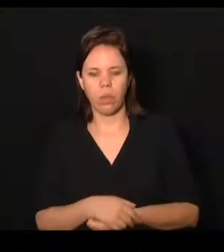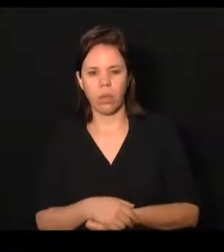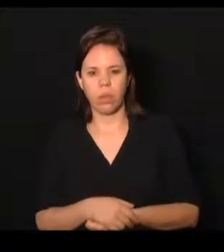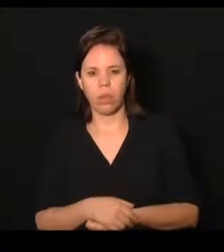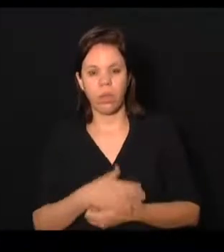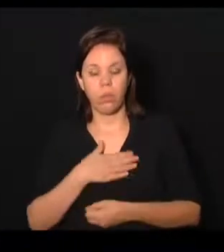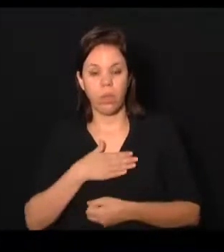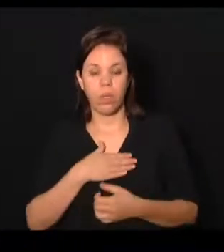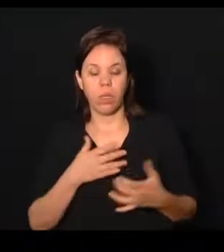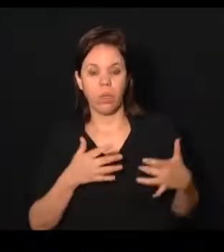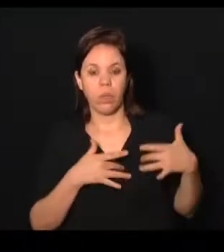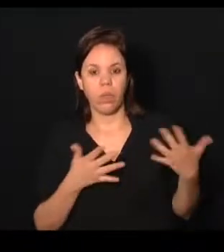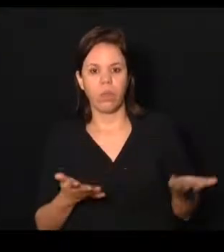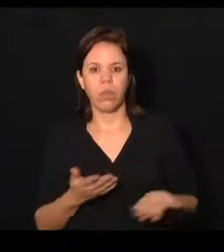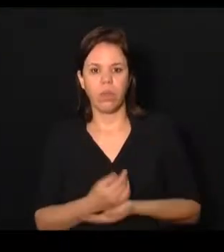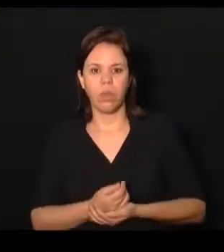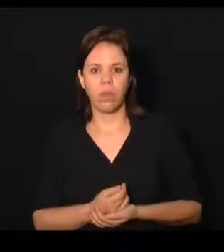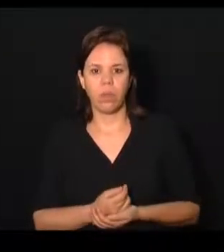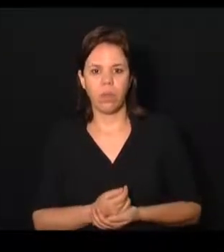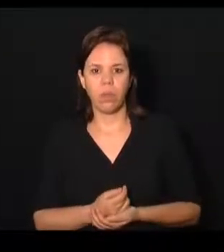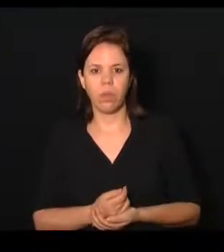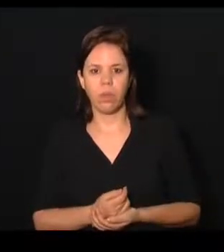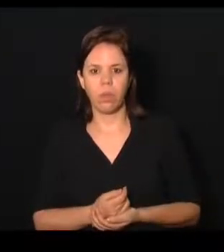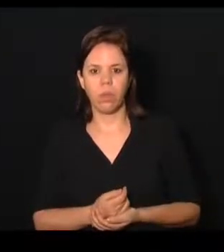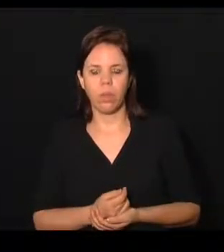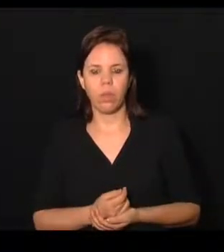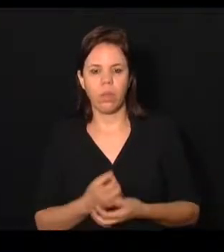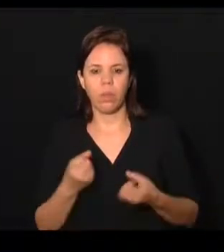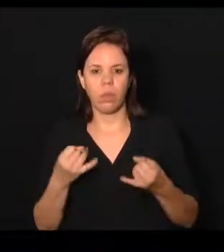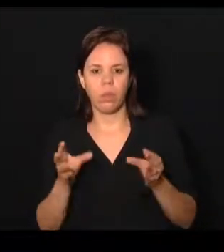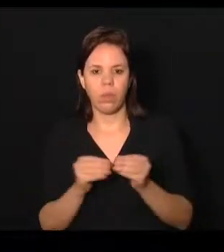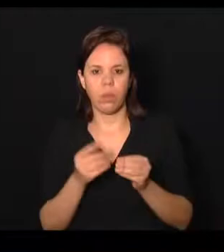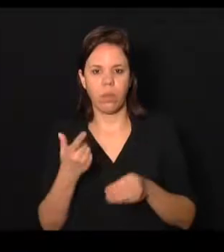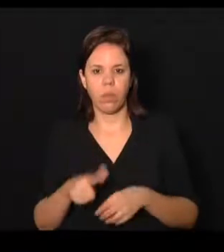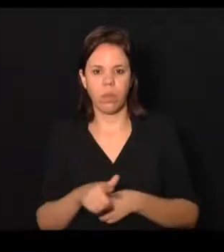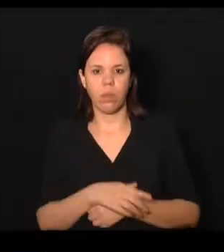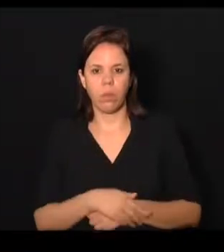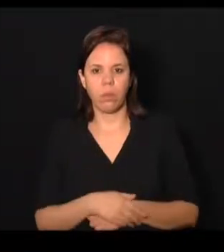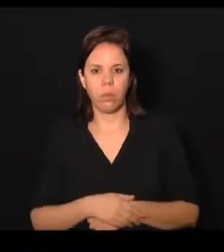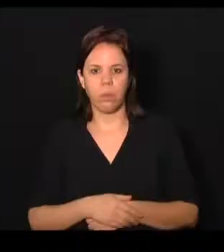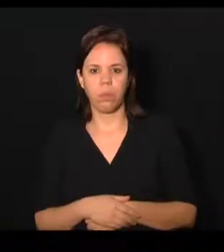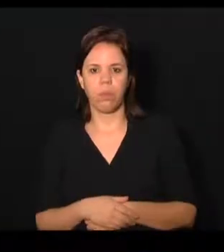minha doação, né? Dá para a senhora explicar novamente essa parte? Sim, pois não.